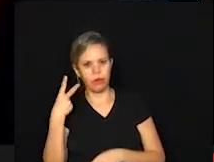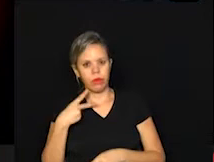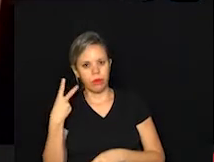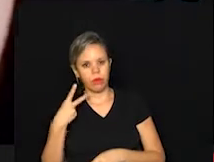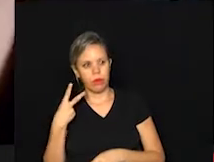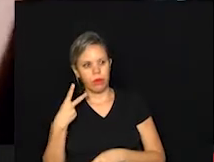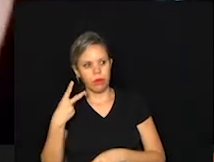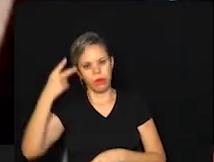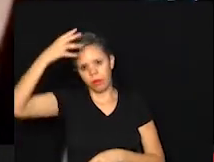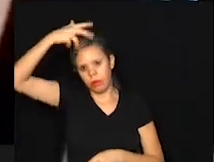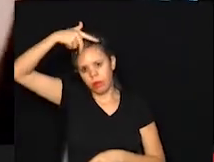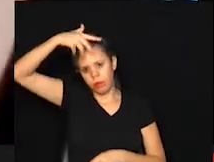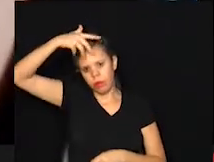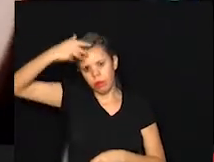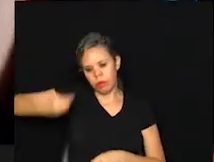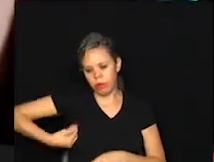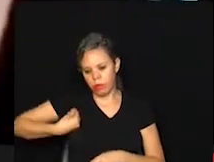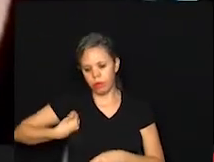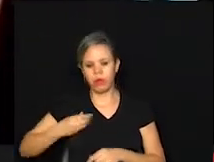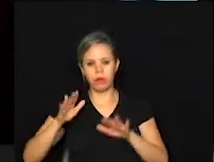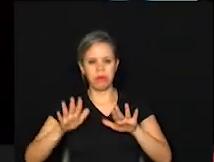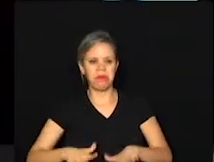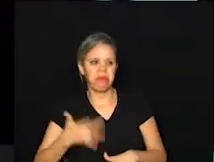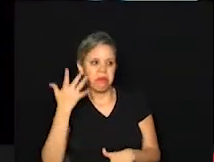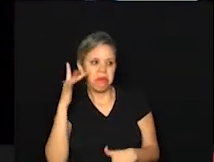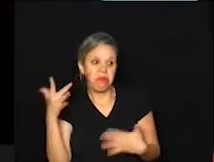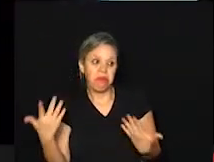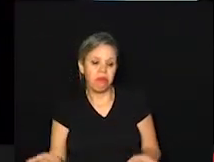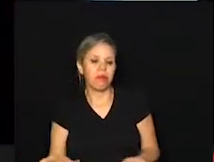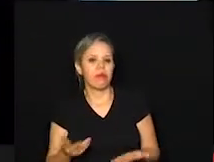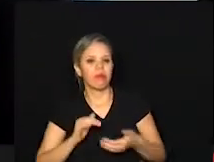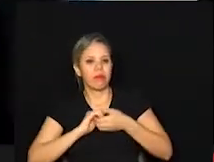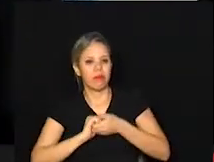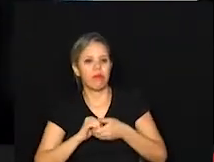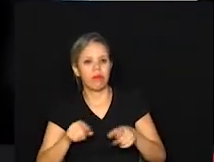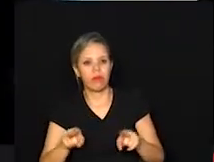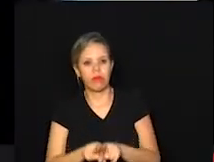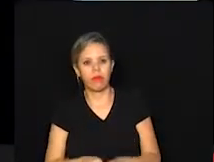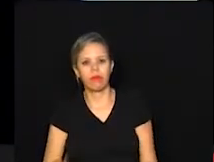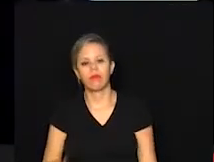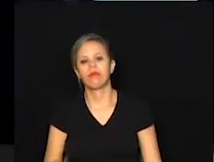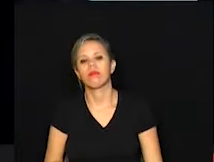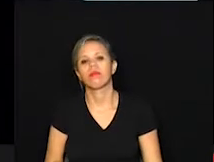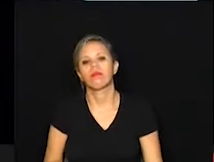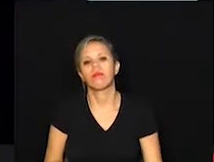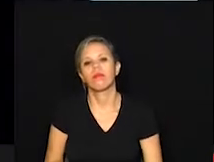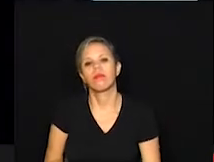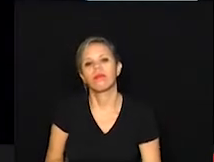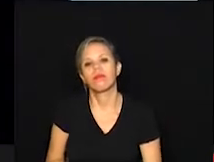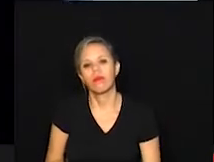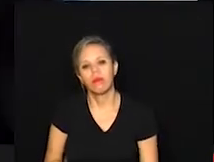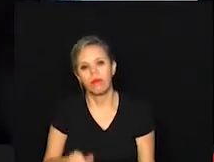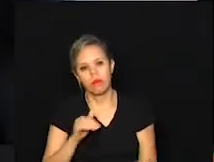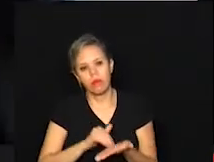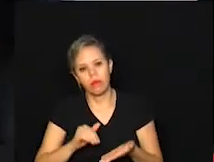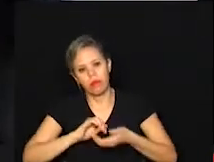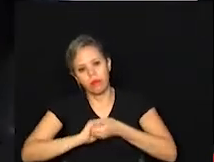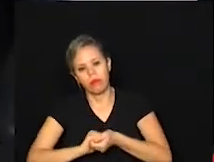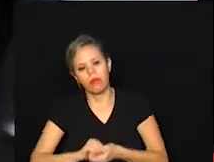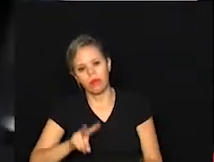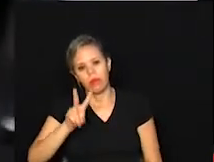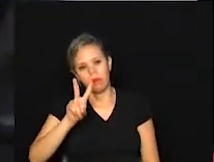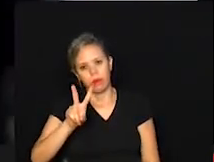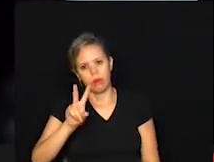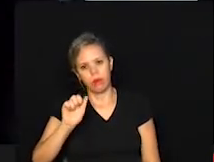da Farmadi, que esteve por aqui, não sei se permanece, mas cumprimento também. Quero cumprimentar a secretária, a